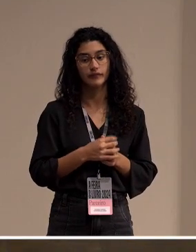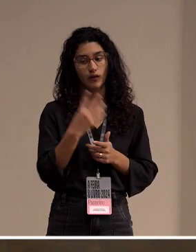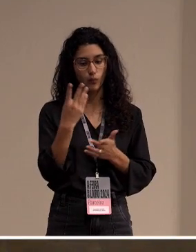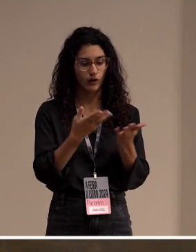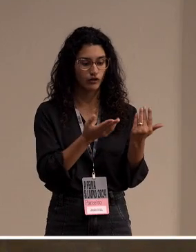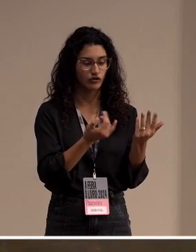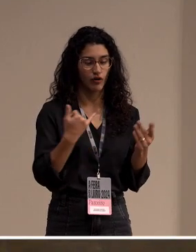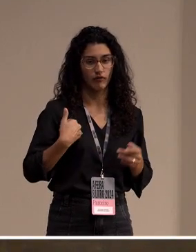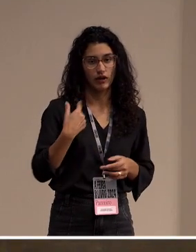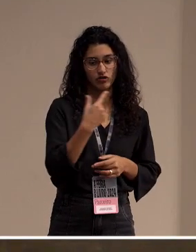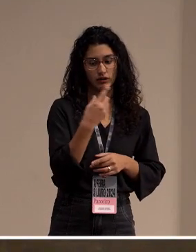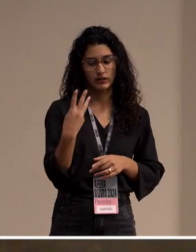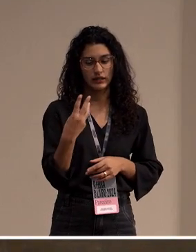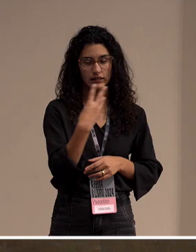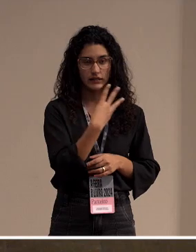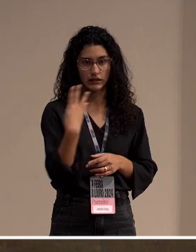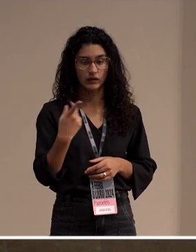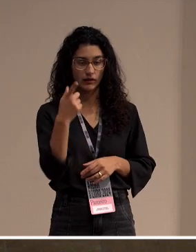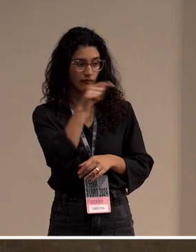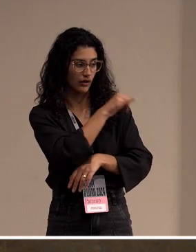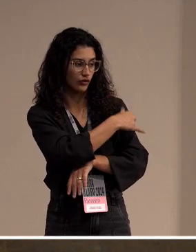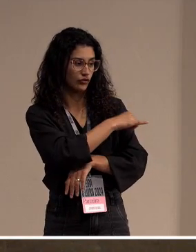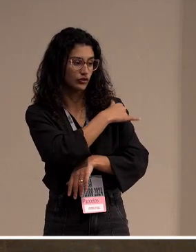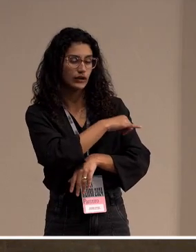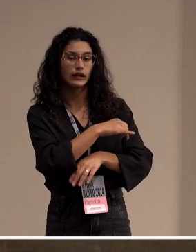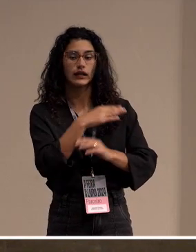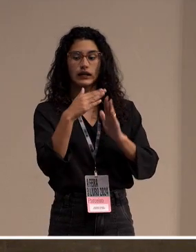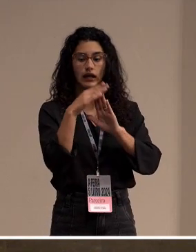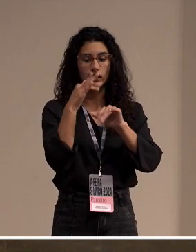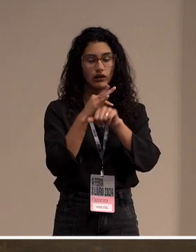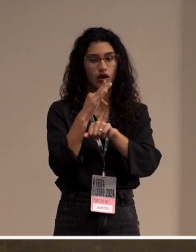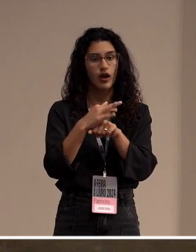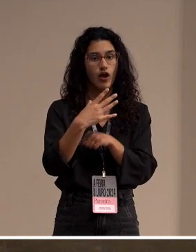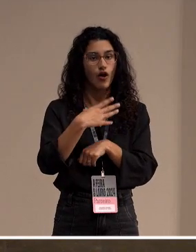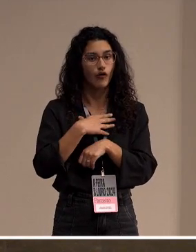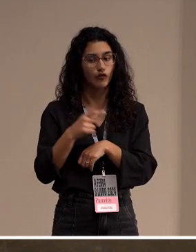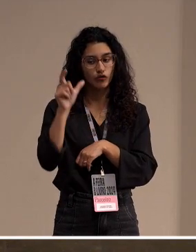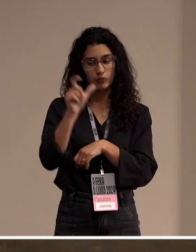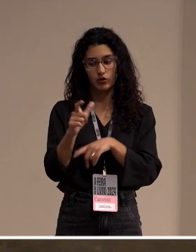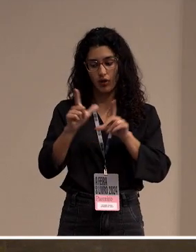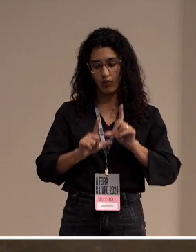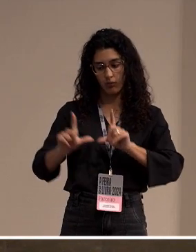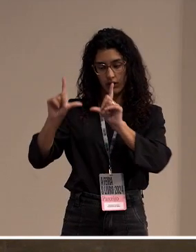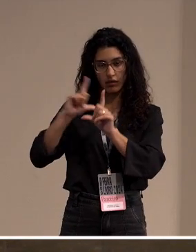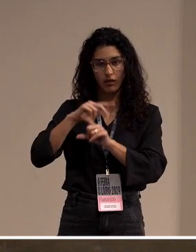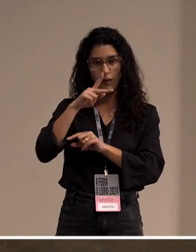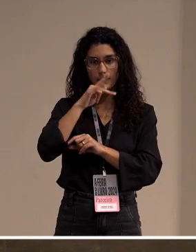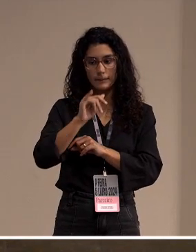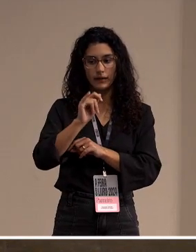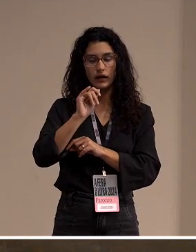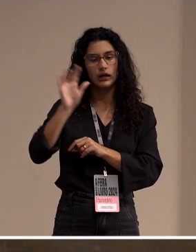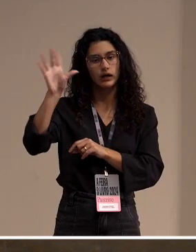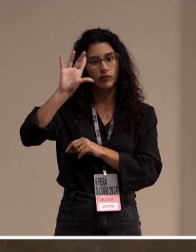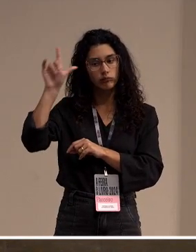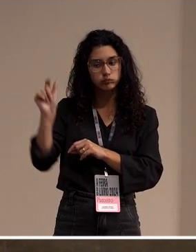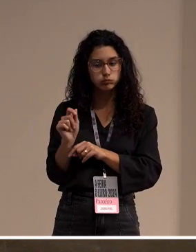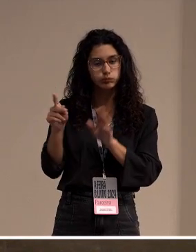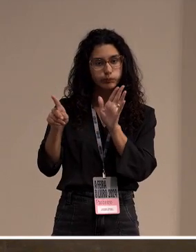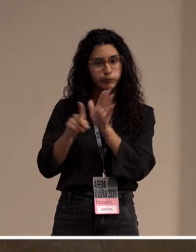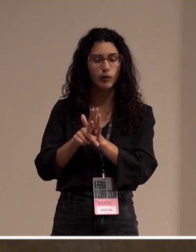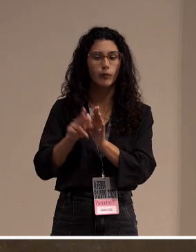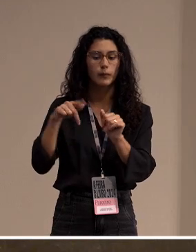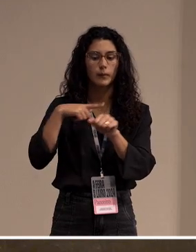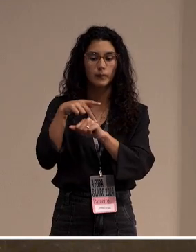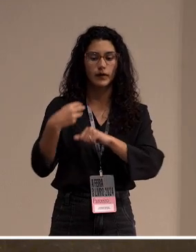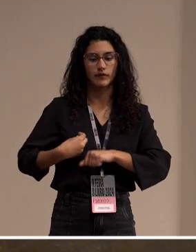de 13, 14 anos estavam no Rio de Janeiro de férias, filhos de diplomatas de países africanos, cujos